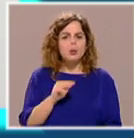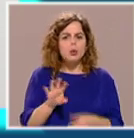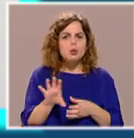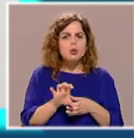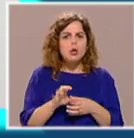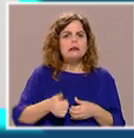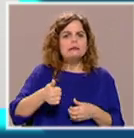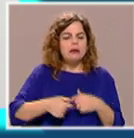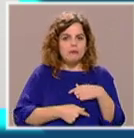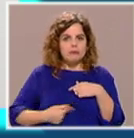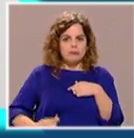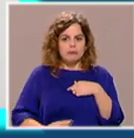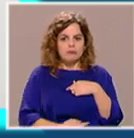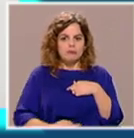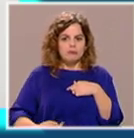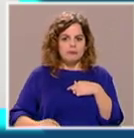no intestino delgado.